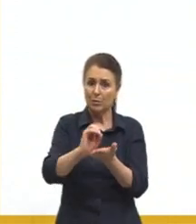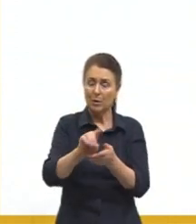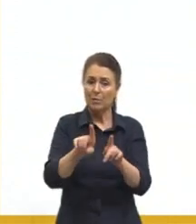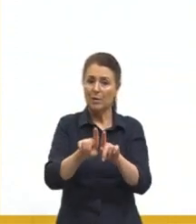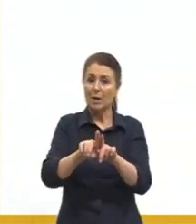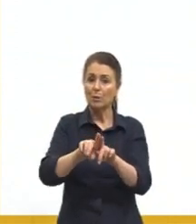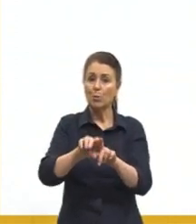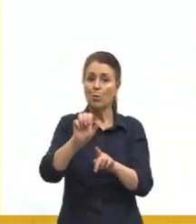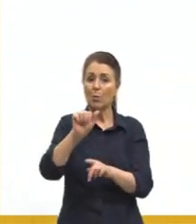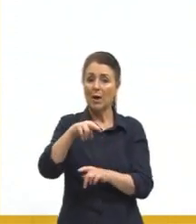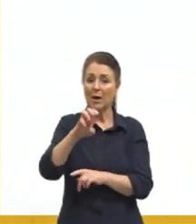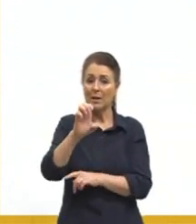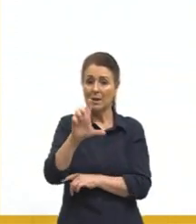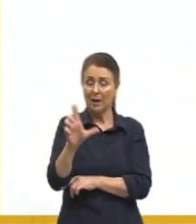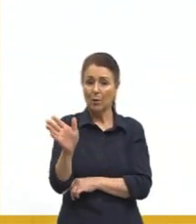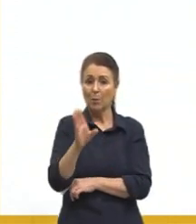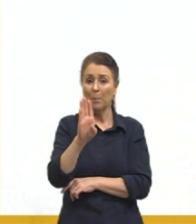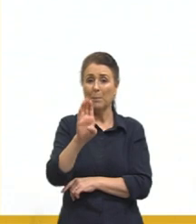benzenico